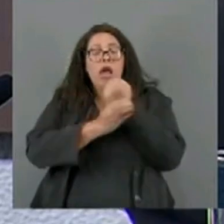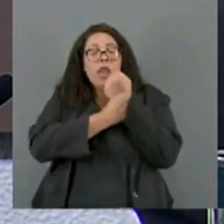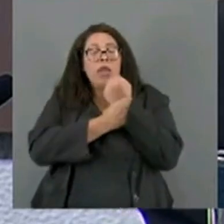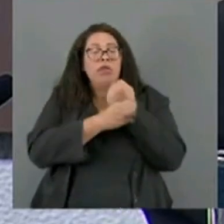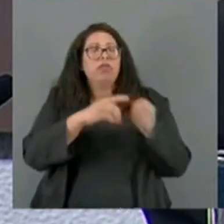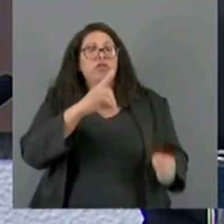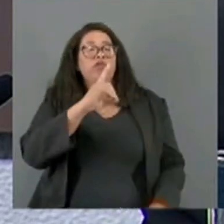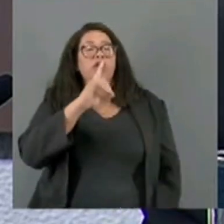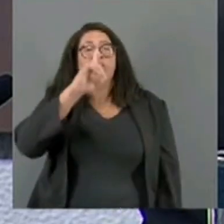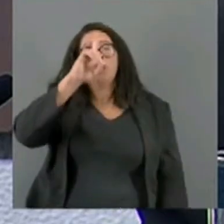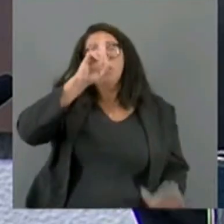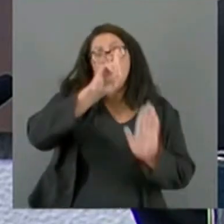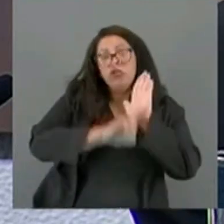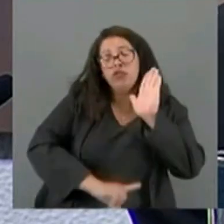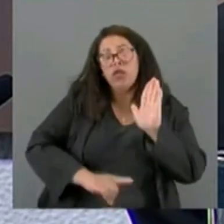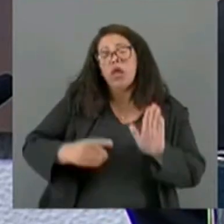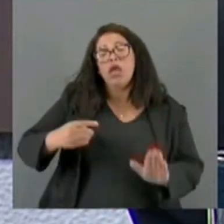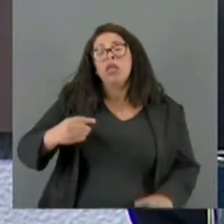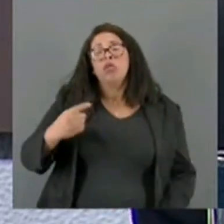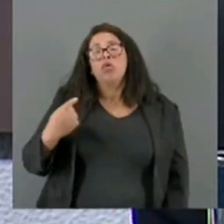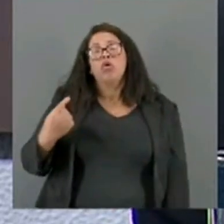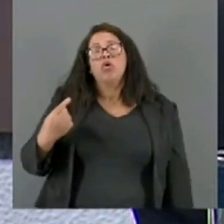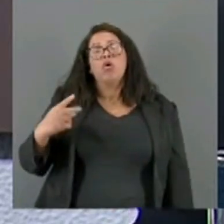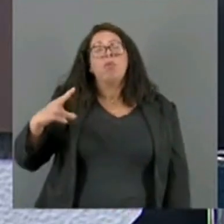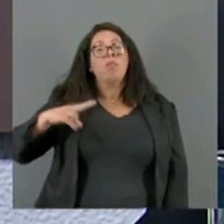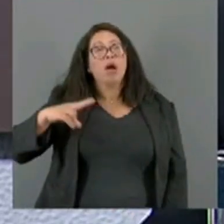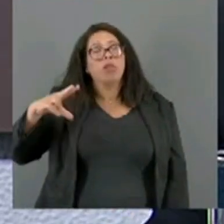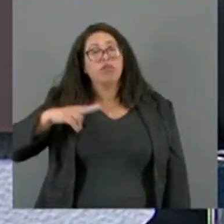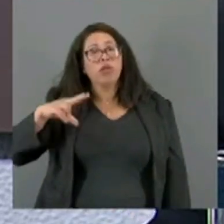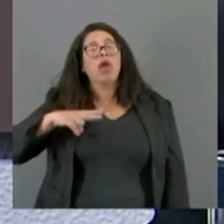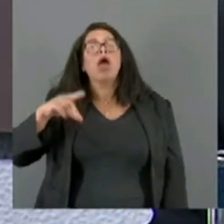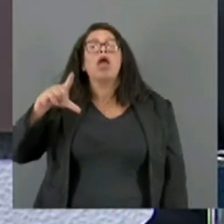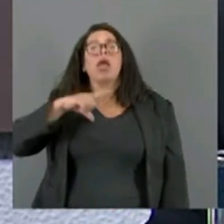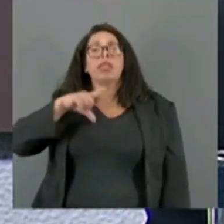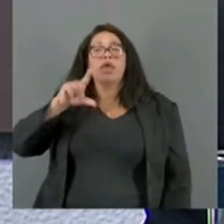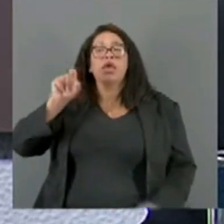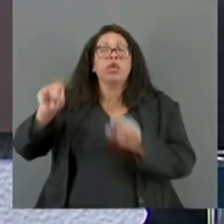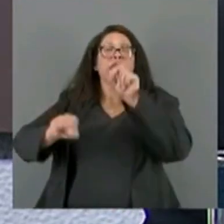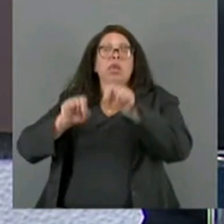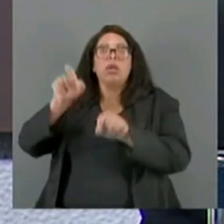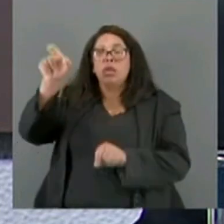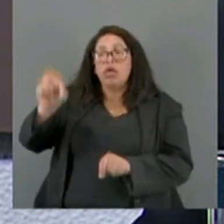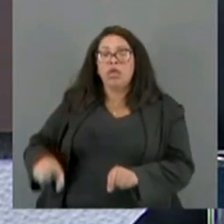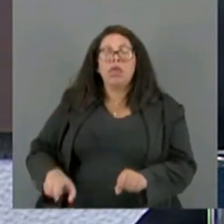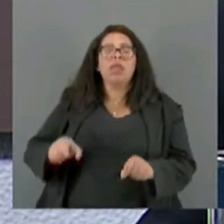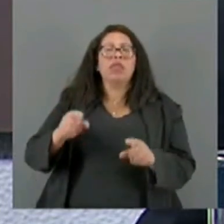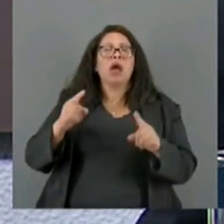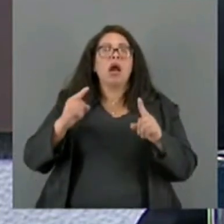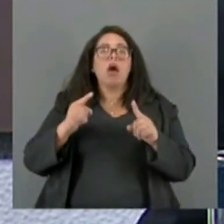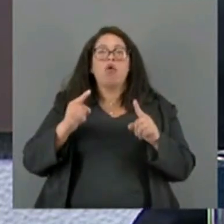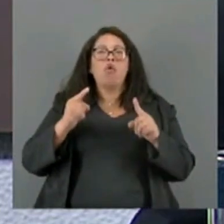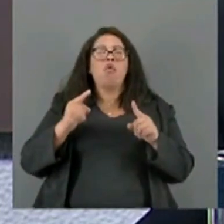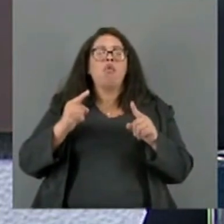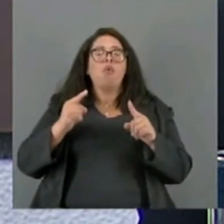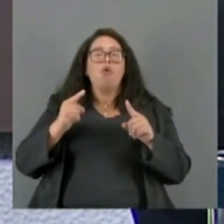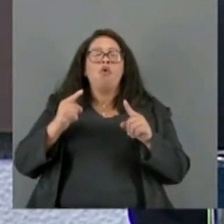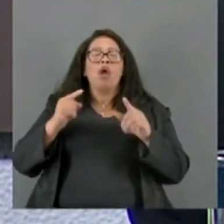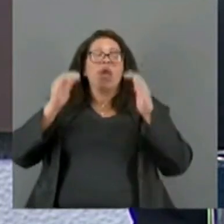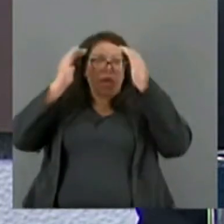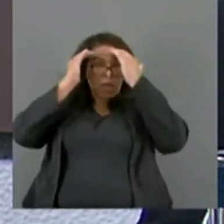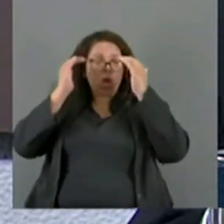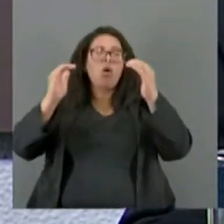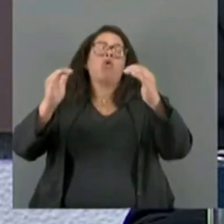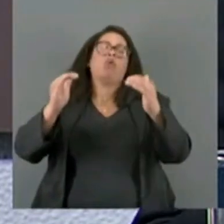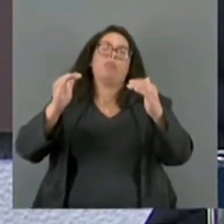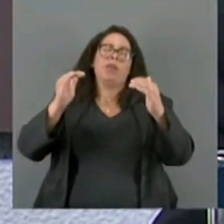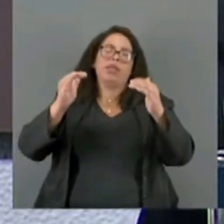garantias individuais, ele tem que adotar providência que não venha violar princípios ou garantias